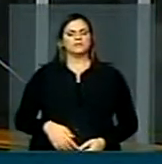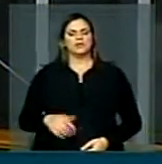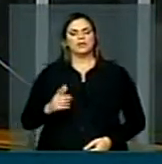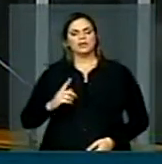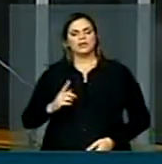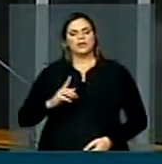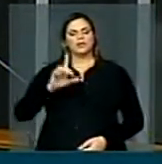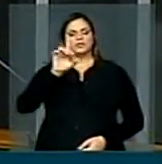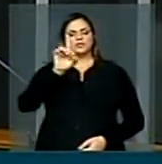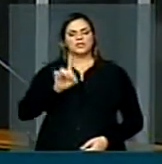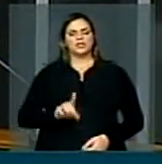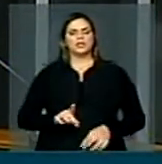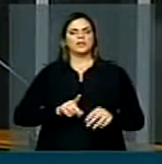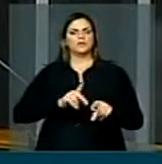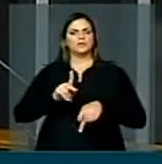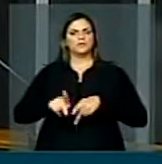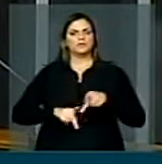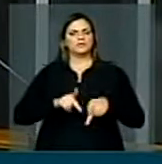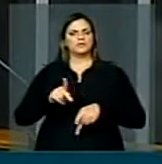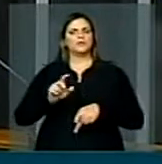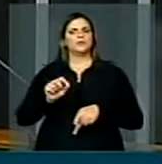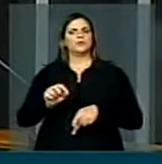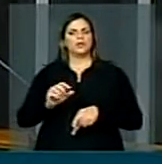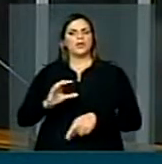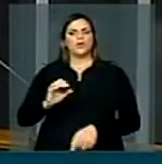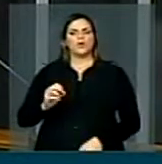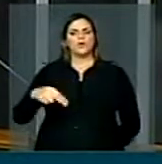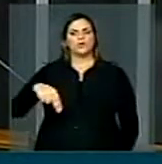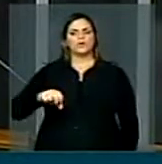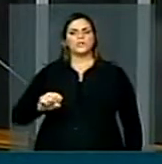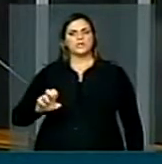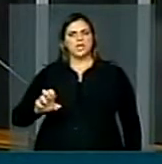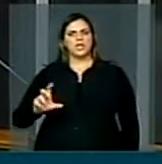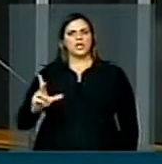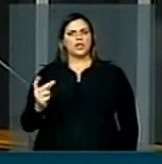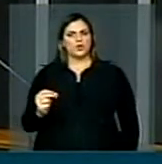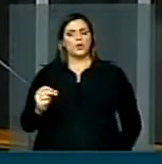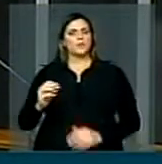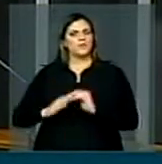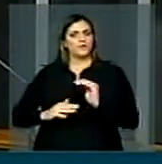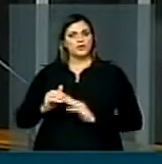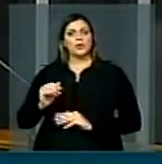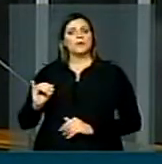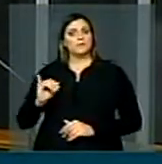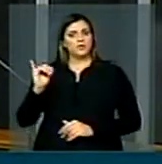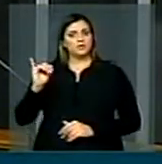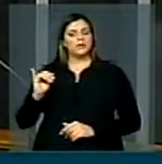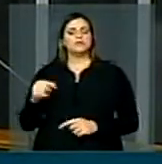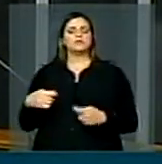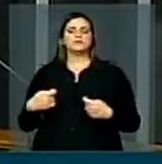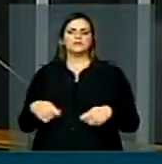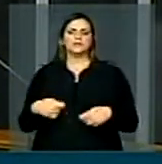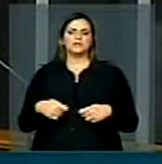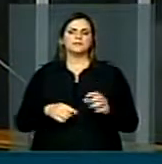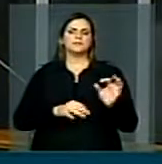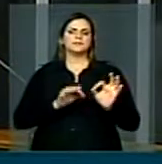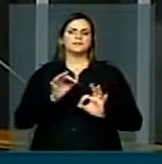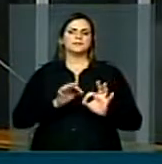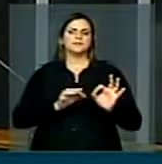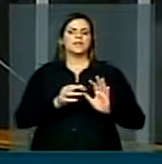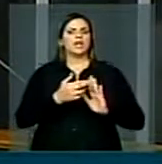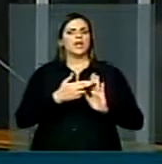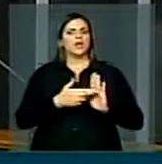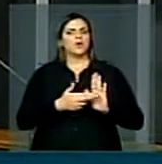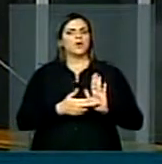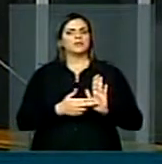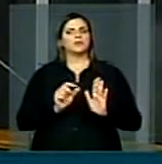são dotados os conselhos profissionais e também é necessária a adequada regulamentação da cobrança